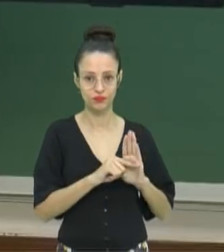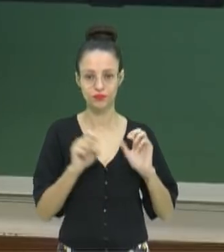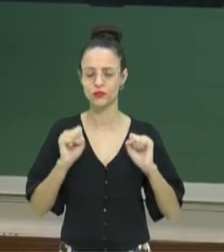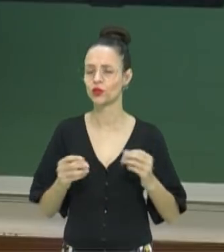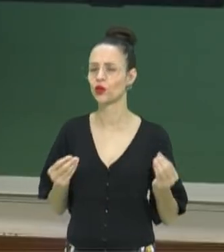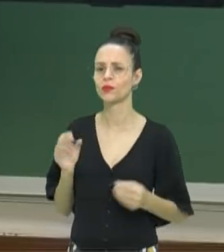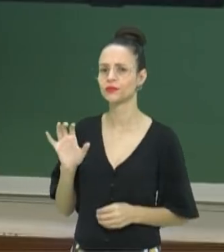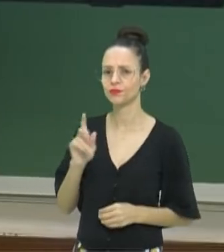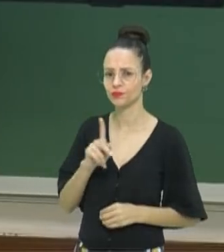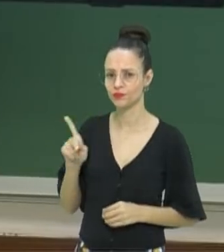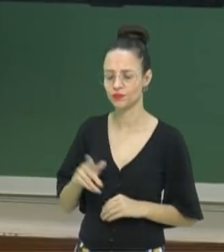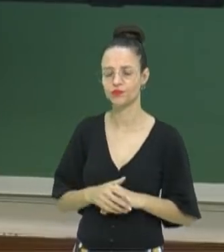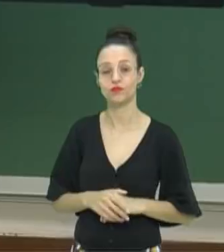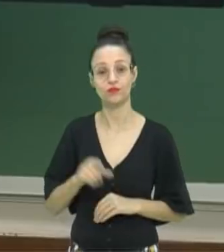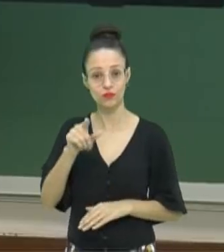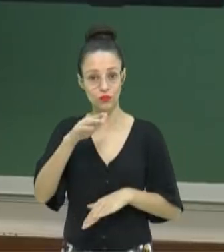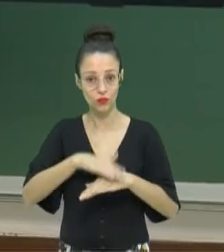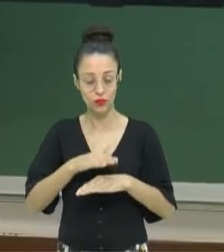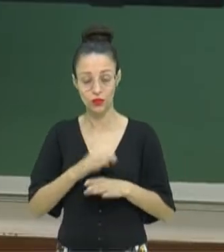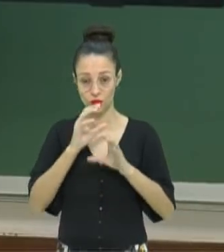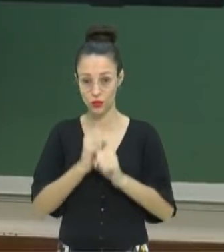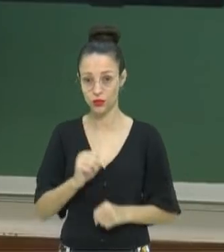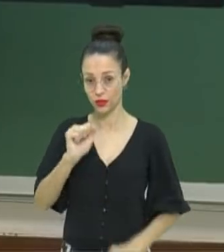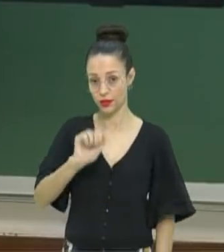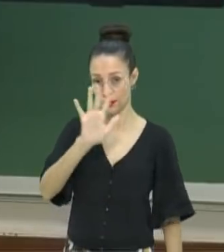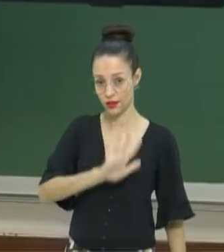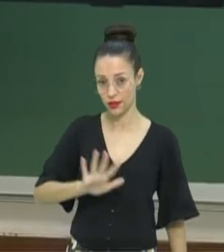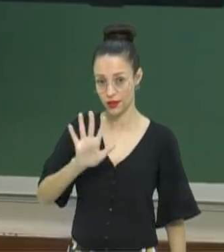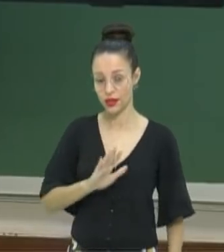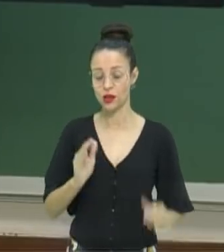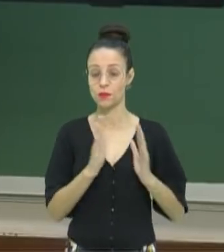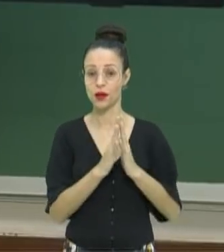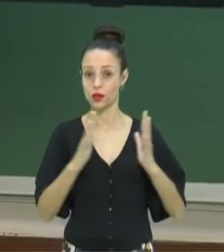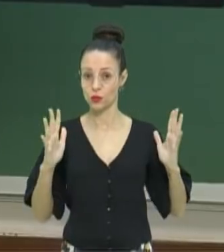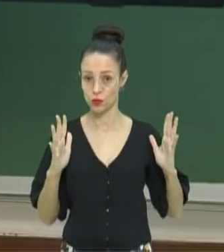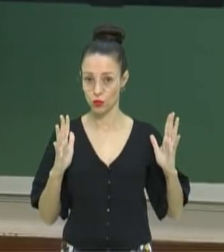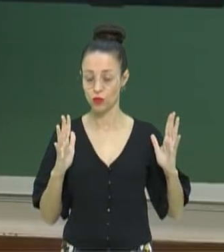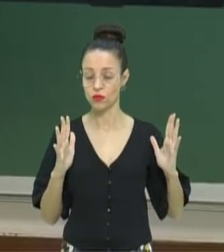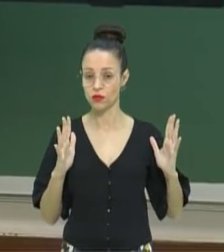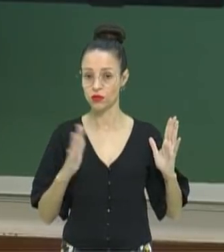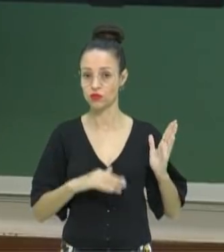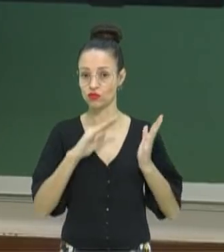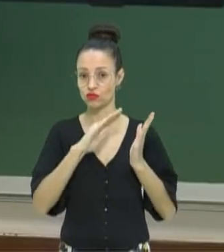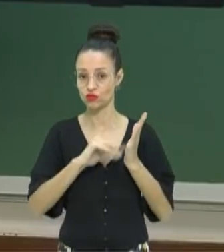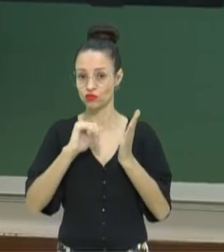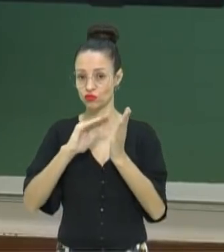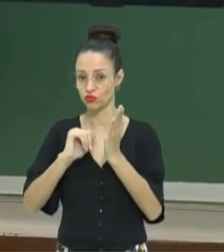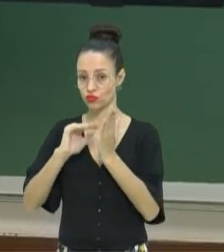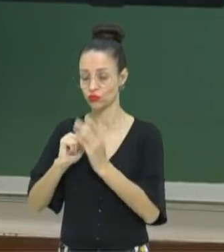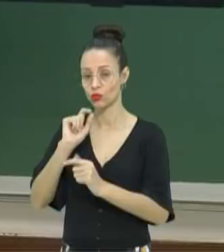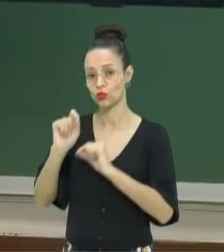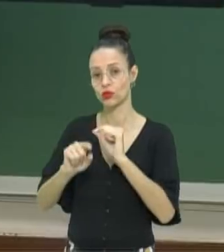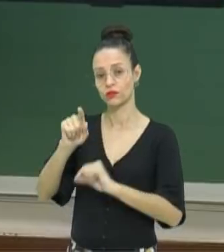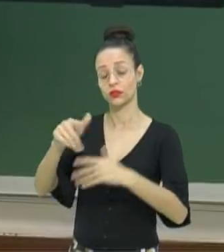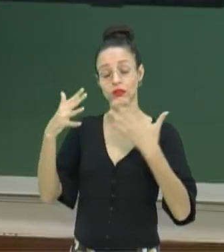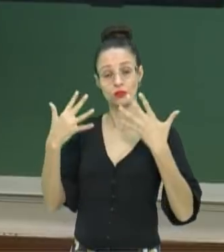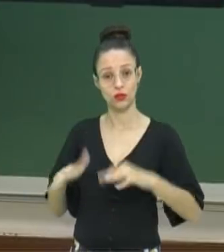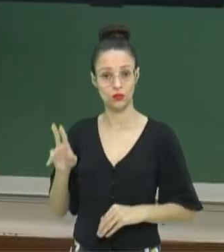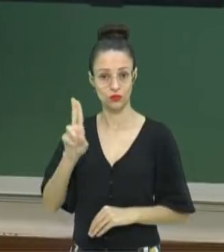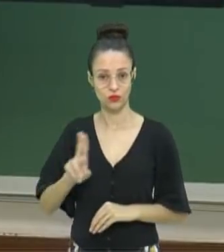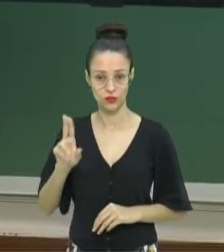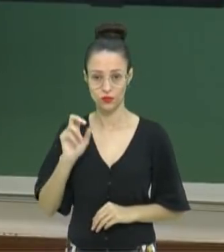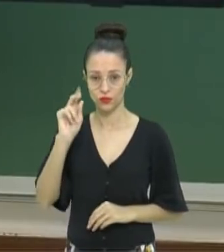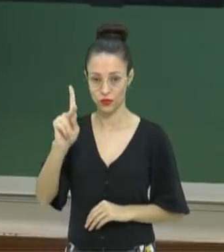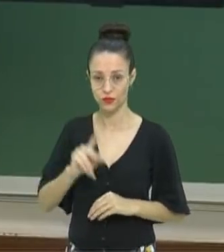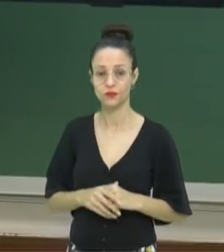Como assim, professora? Você calcula a área do maior e vai tirando os pedaços que você não quer,